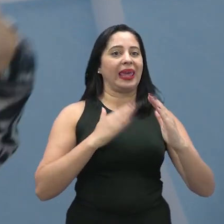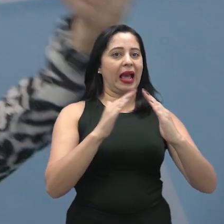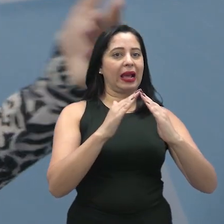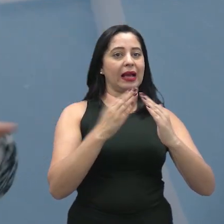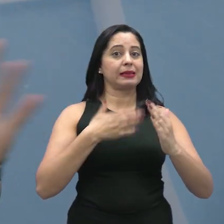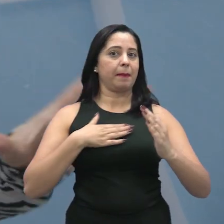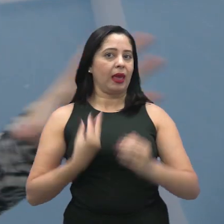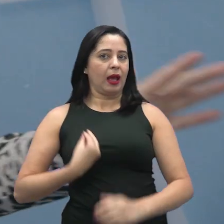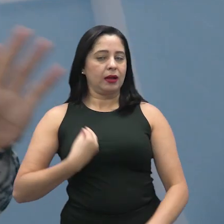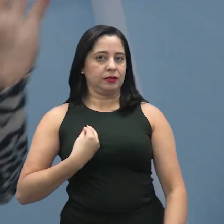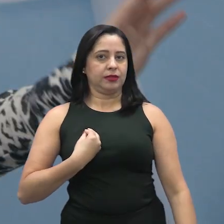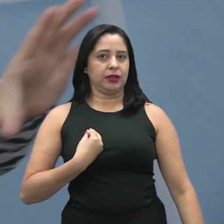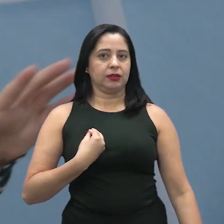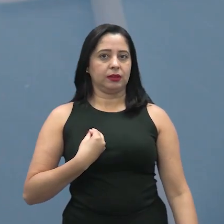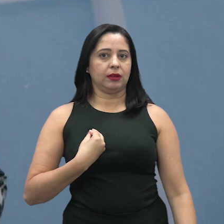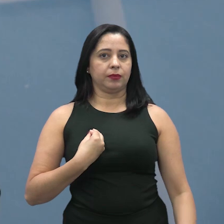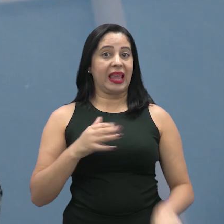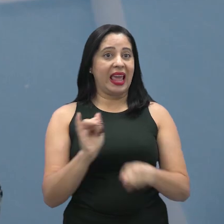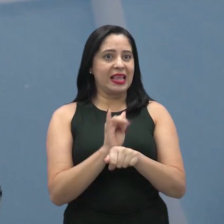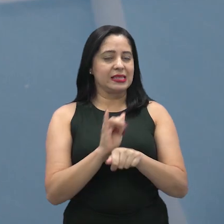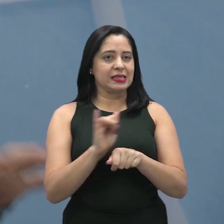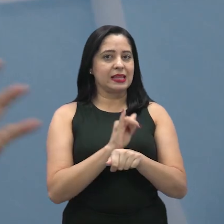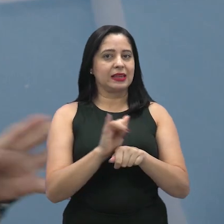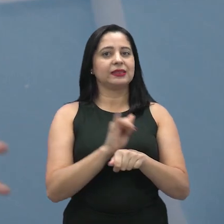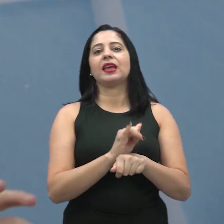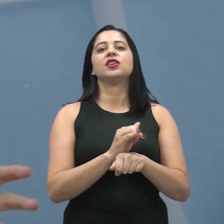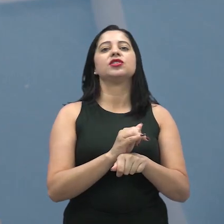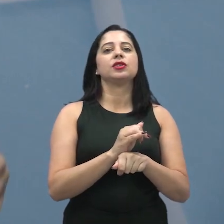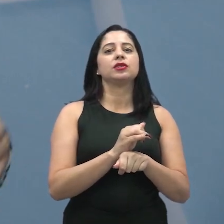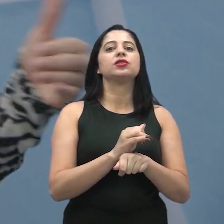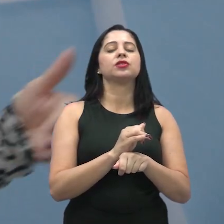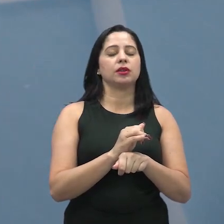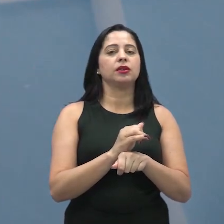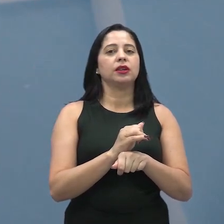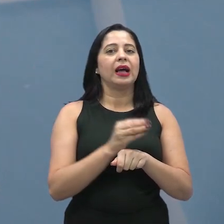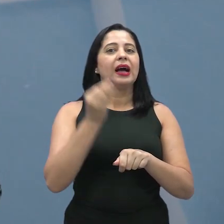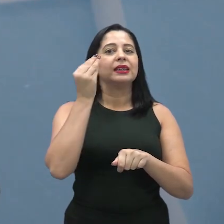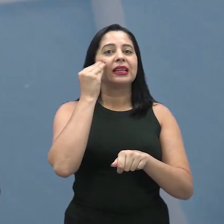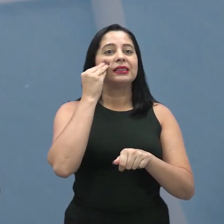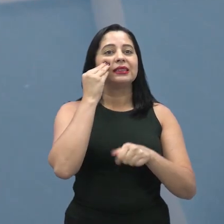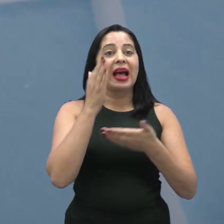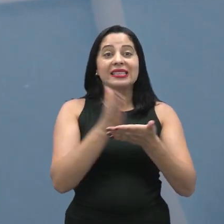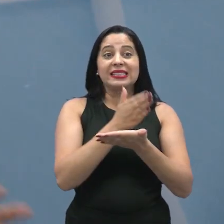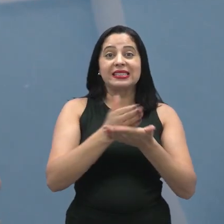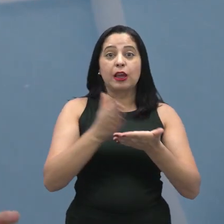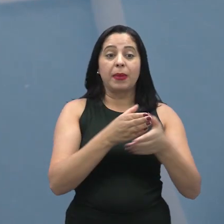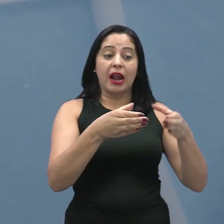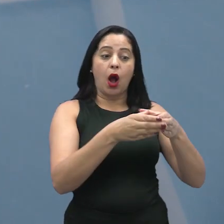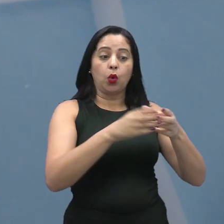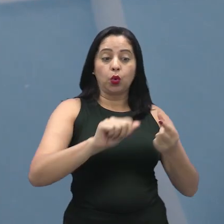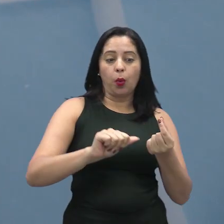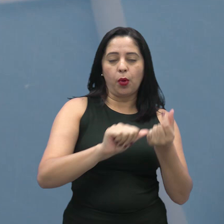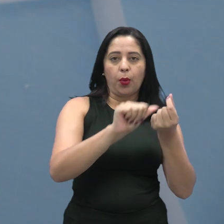até justamente para destacar ali as pessoas, as famílias de classe média, né, com